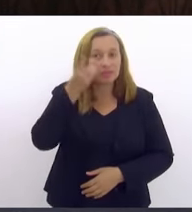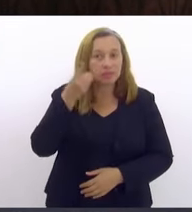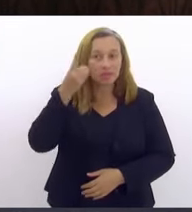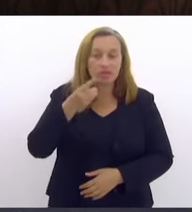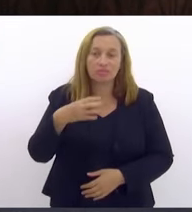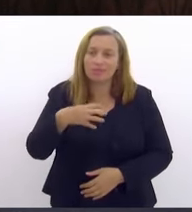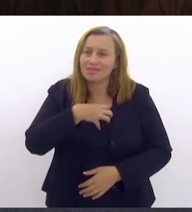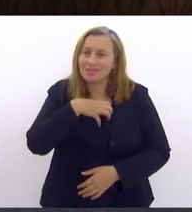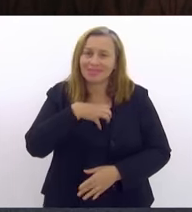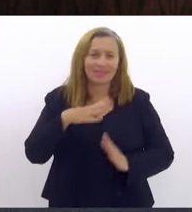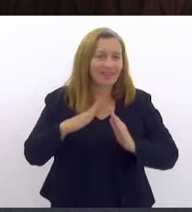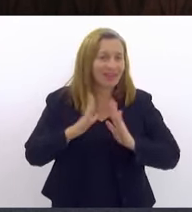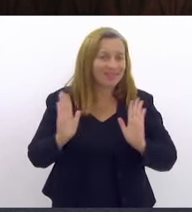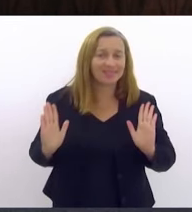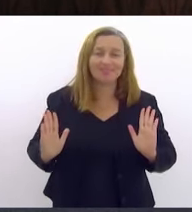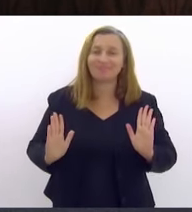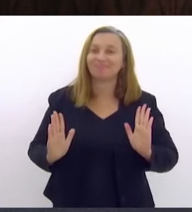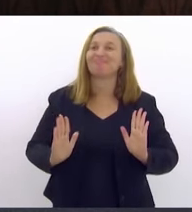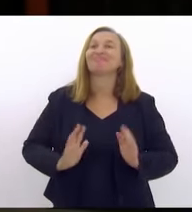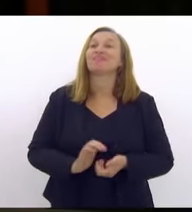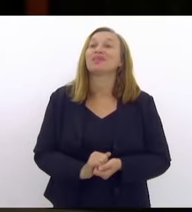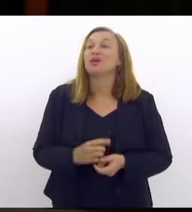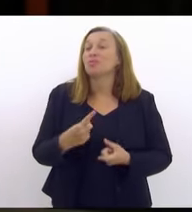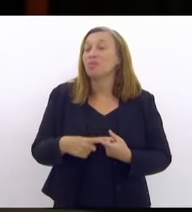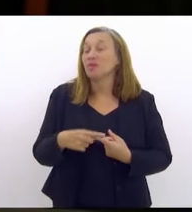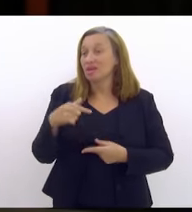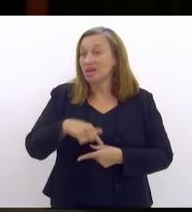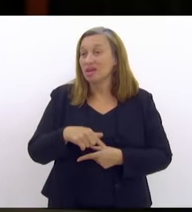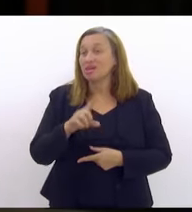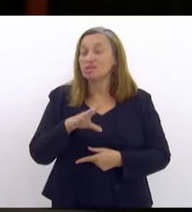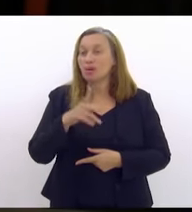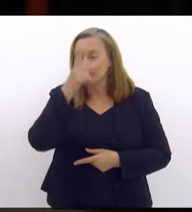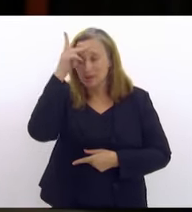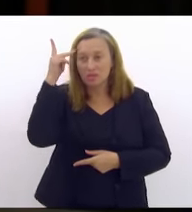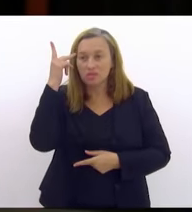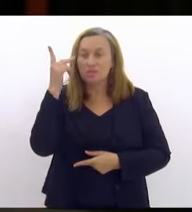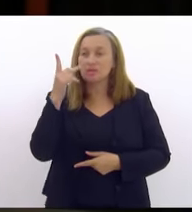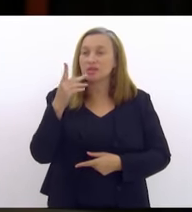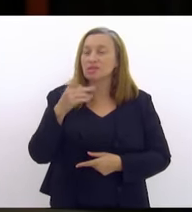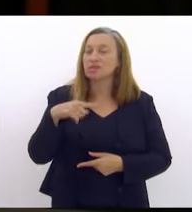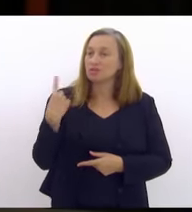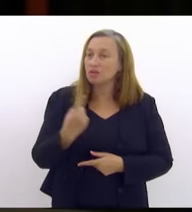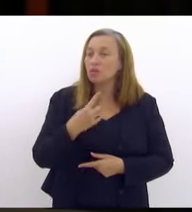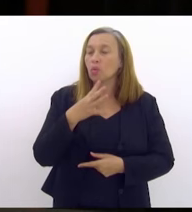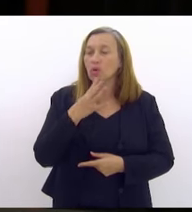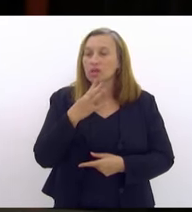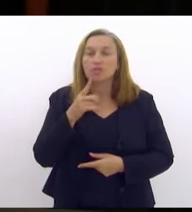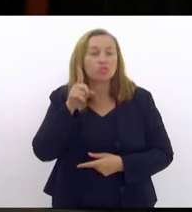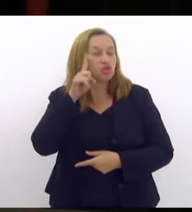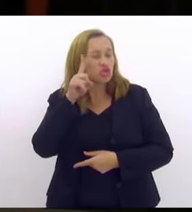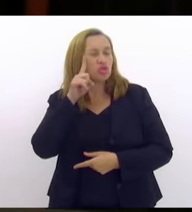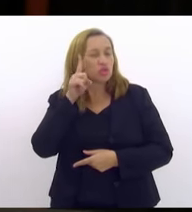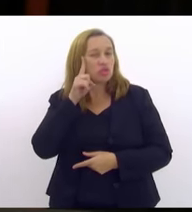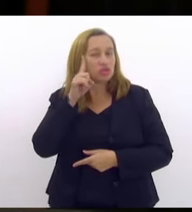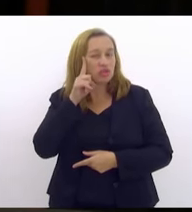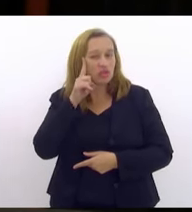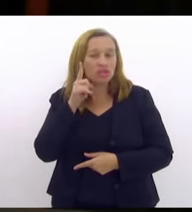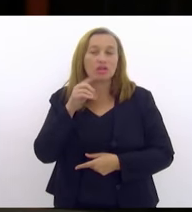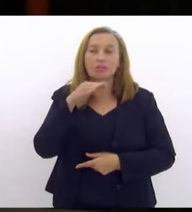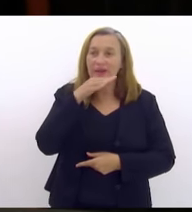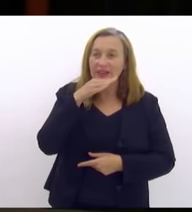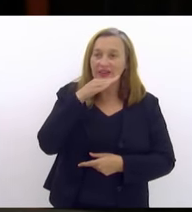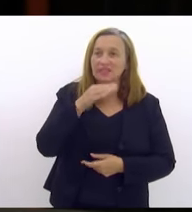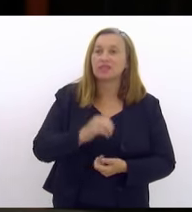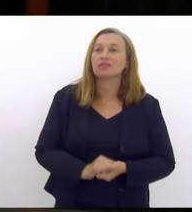em casa, né? Porque aqui só tem pessoas que a gente conhece, que é o dia a dia, né? O nosso dia a dia em